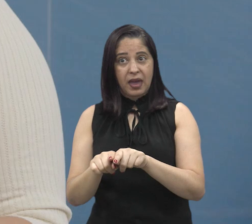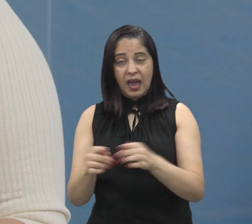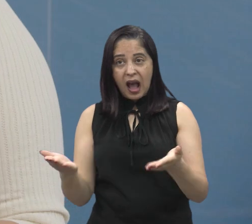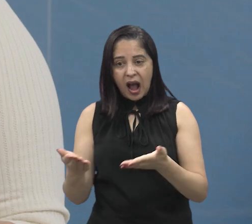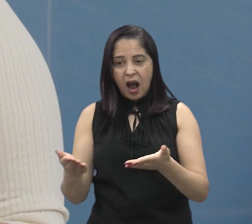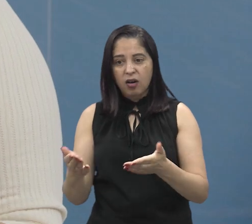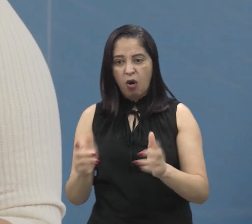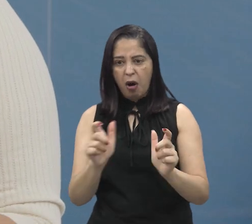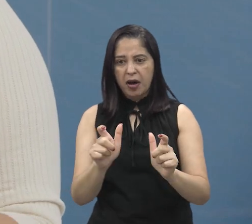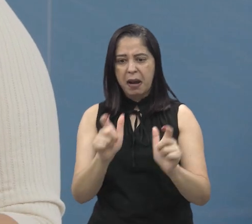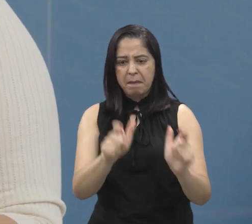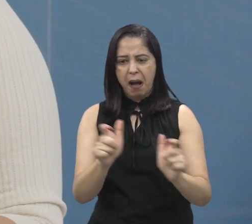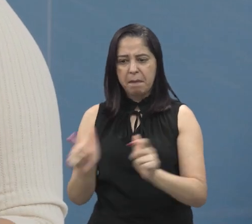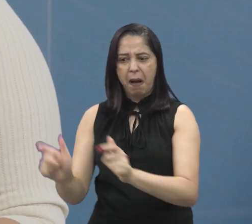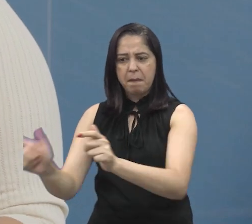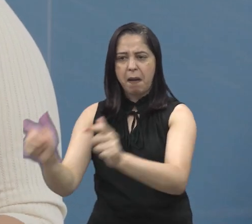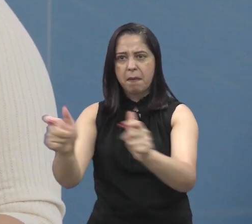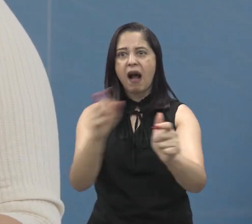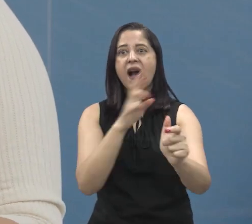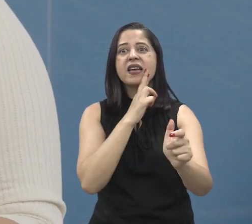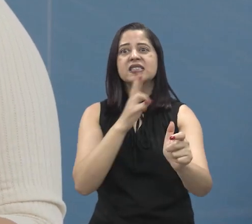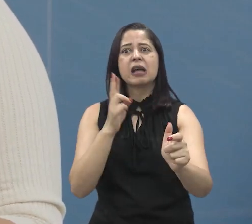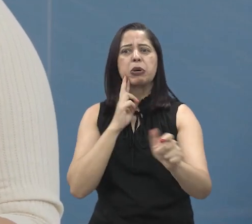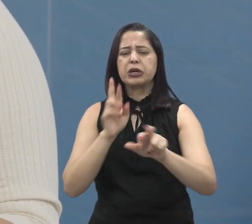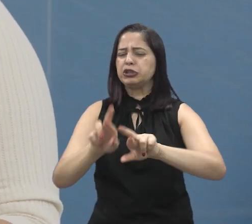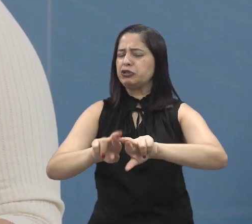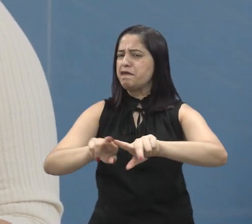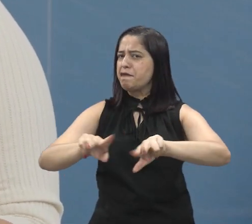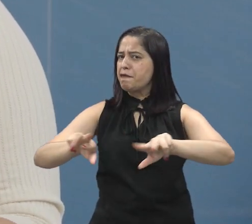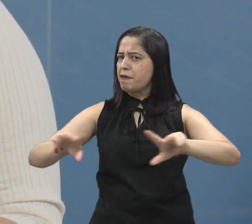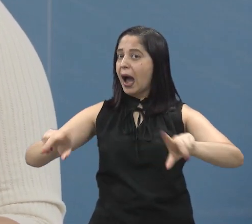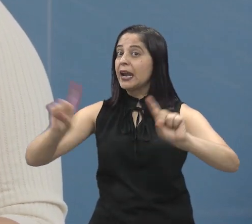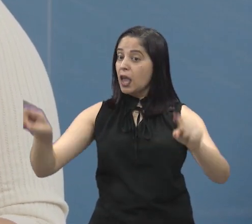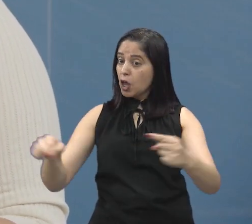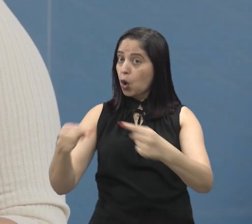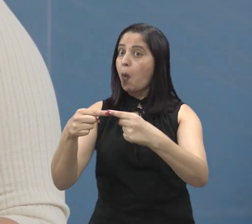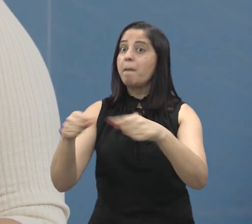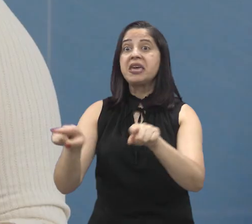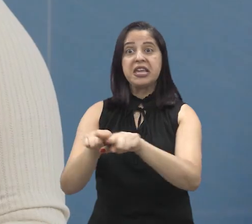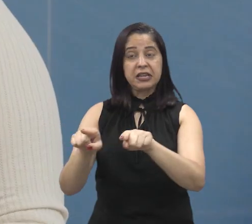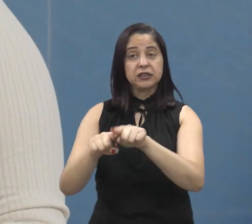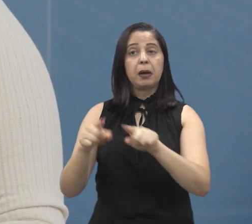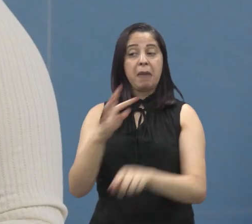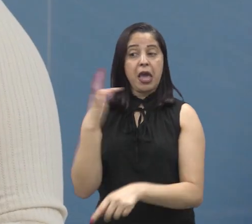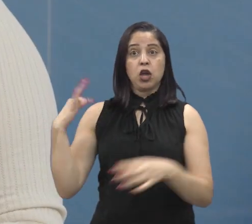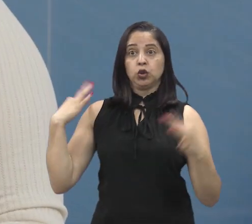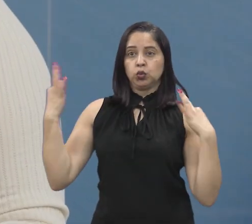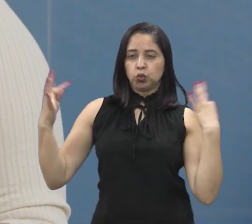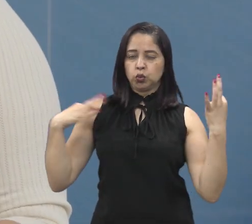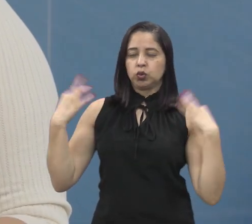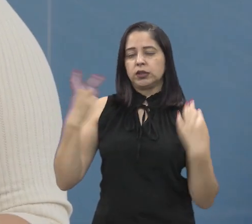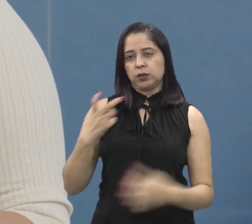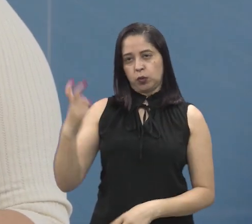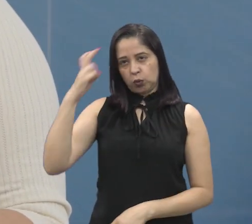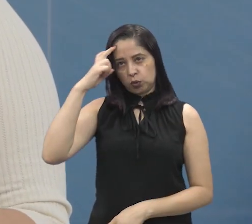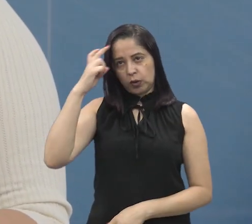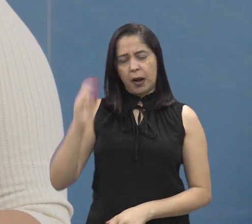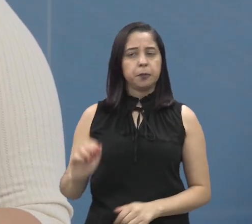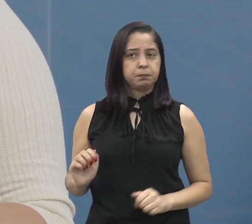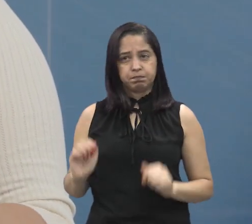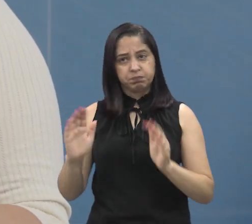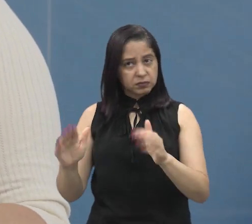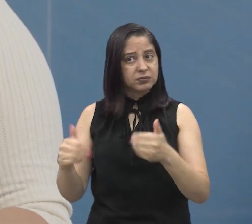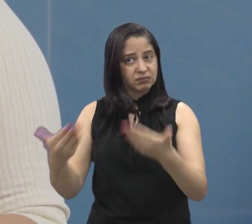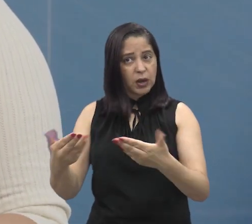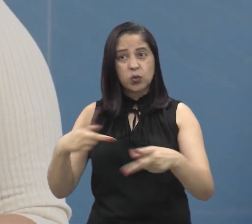cultura nordestina. Nós temos também da cultura árabe, e assim, só mencionando alguns. Mas nós temos hoje